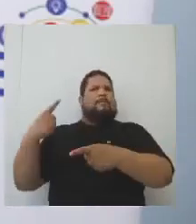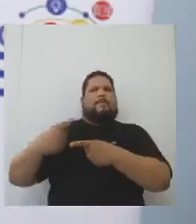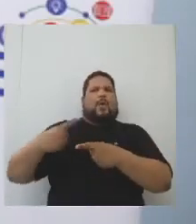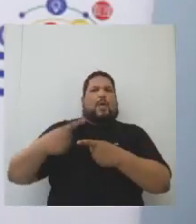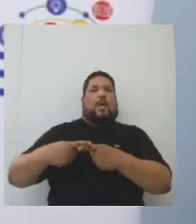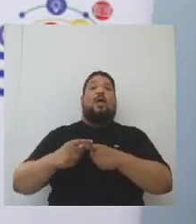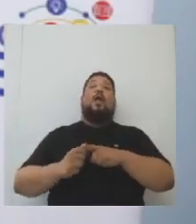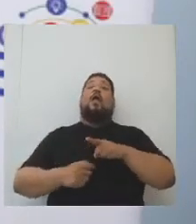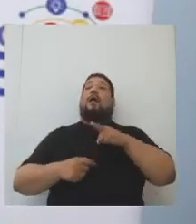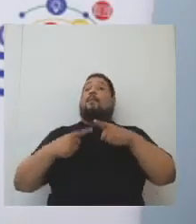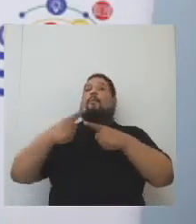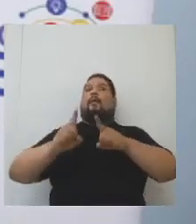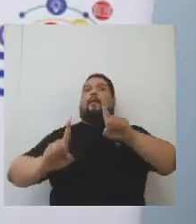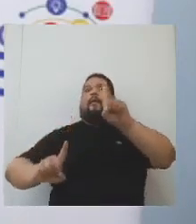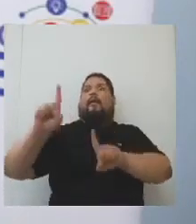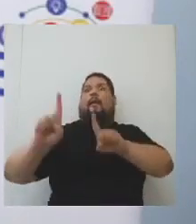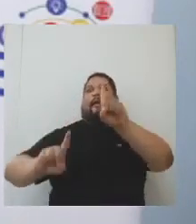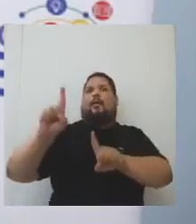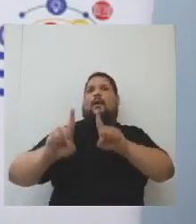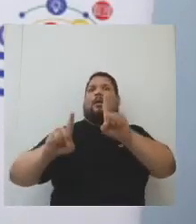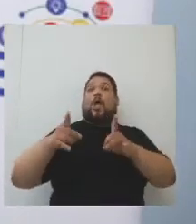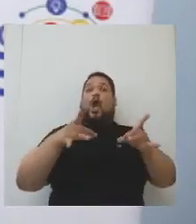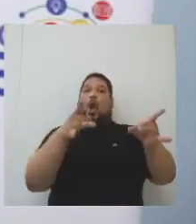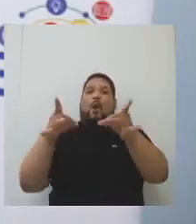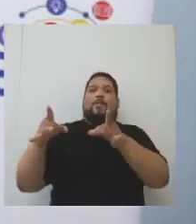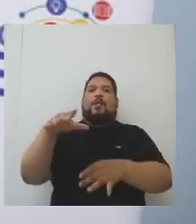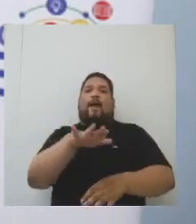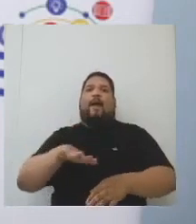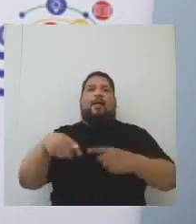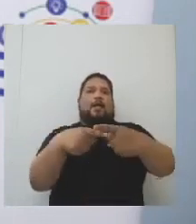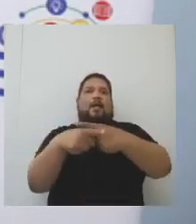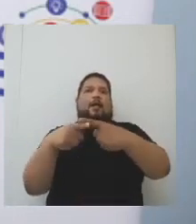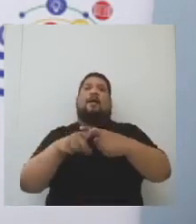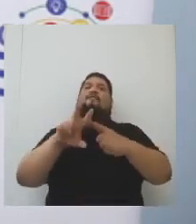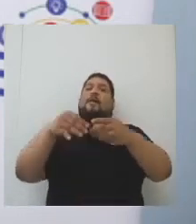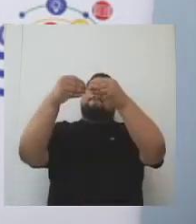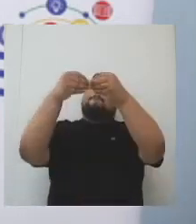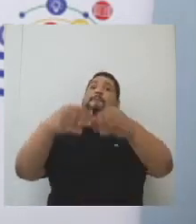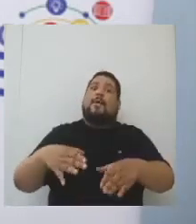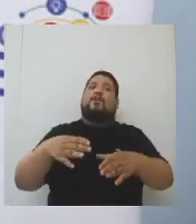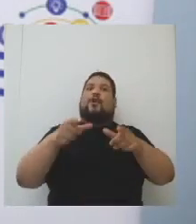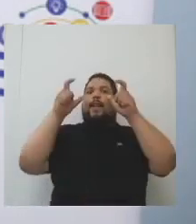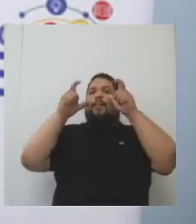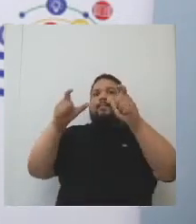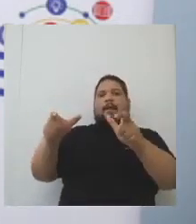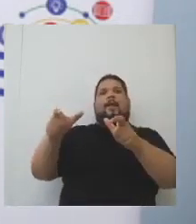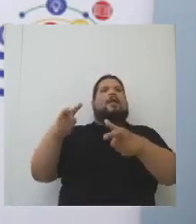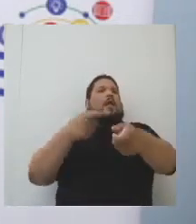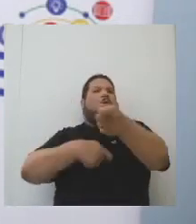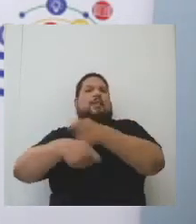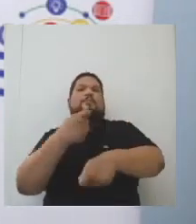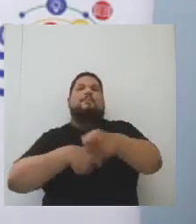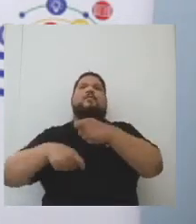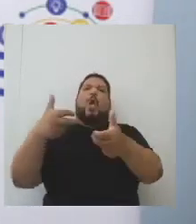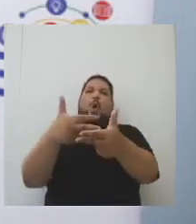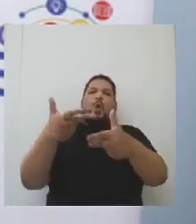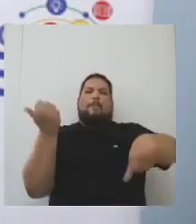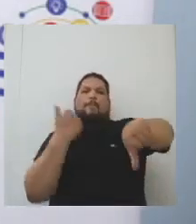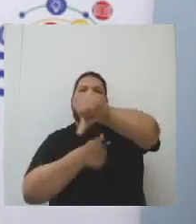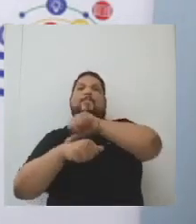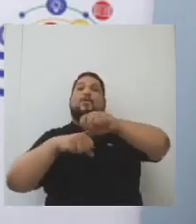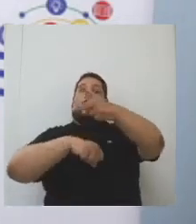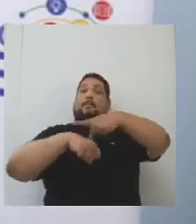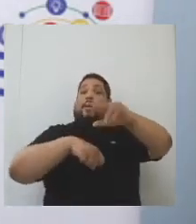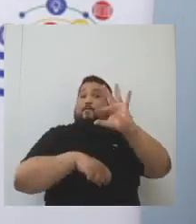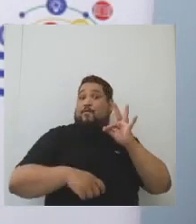contexto? Porque a concorrência comercial inglesa prejudicava os seus interesses. Os interesses de transformar um dia